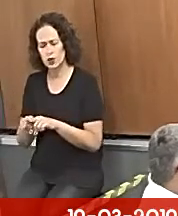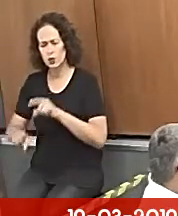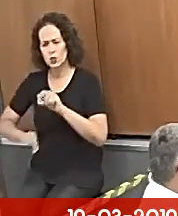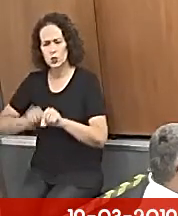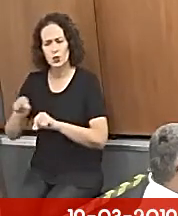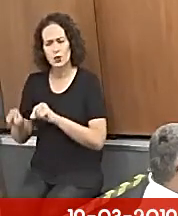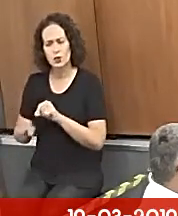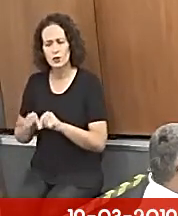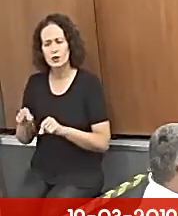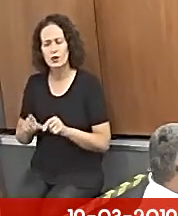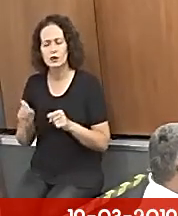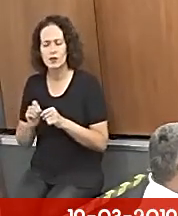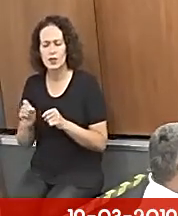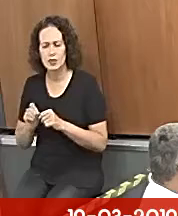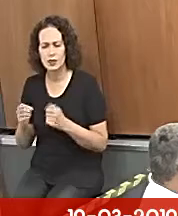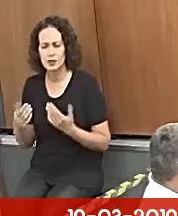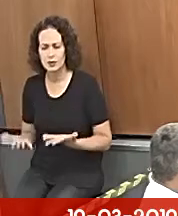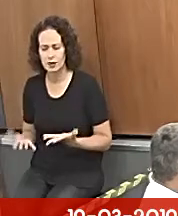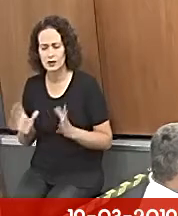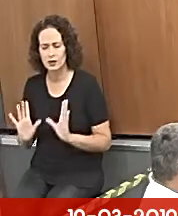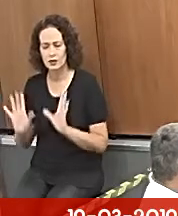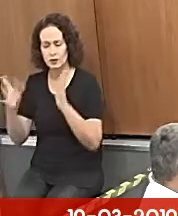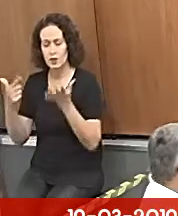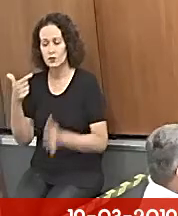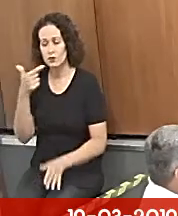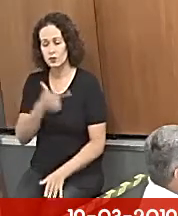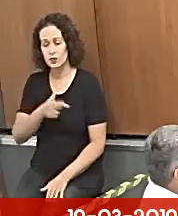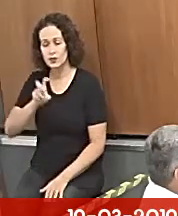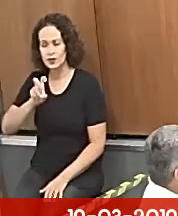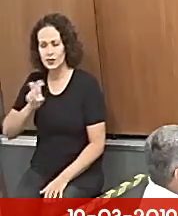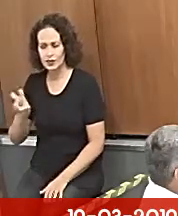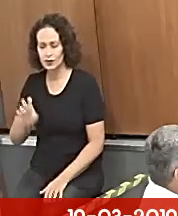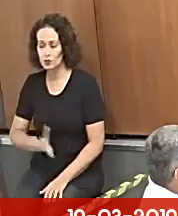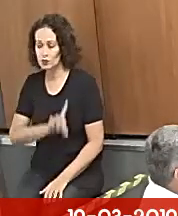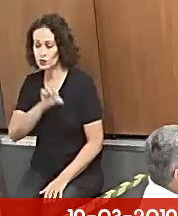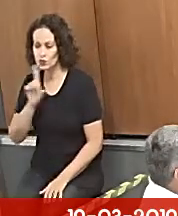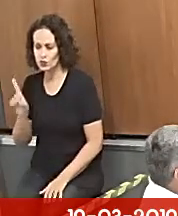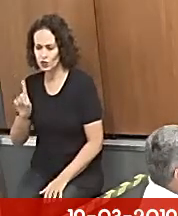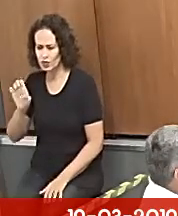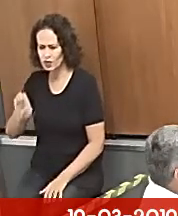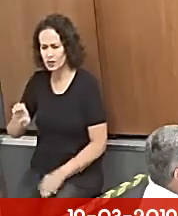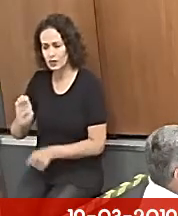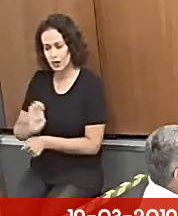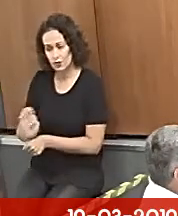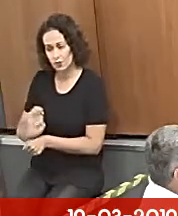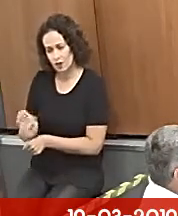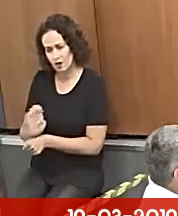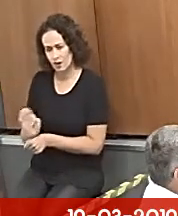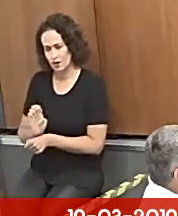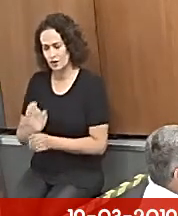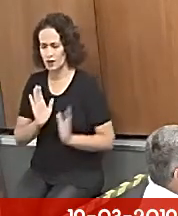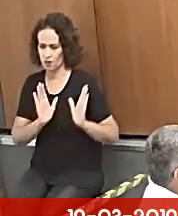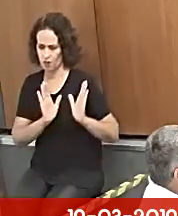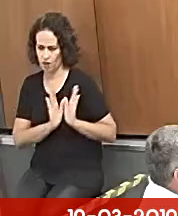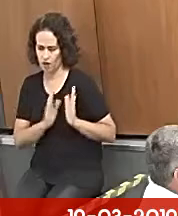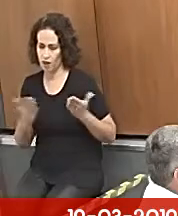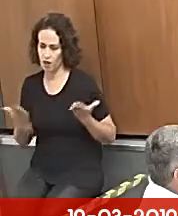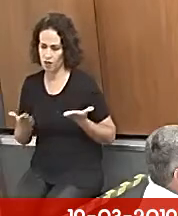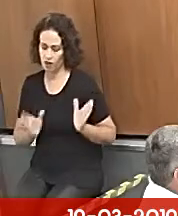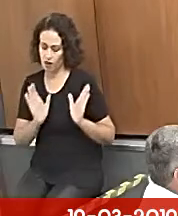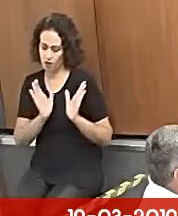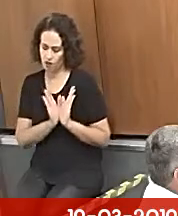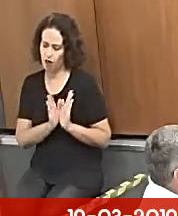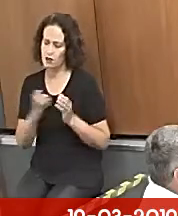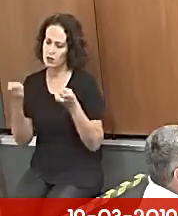celebrar o 25 que o dia estadual das apaes eu passo a palavra papai a sua representante depois cada um